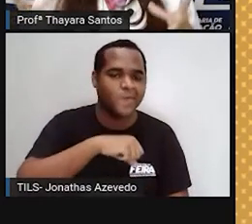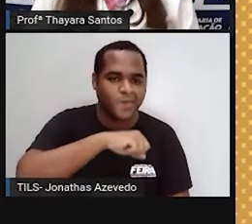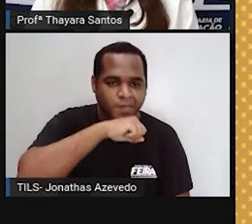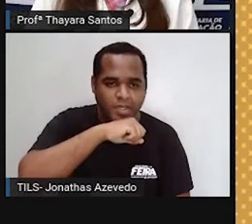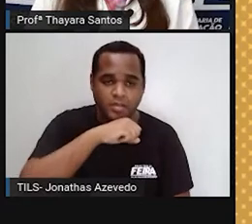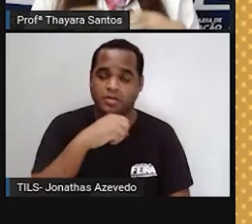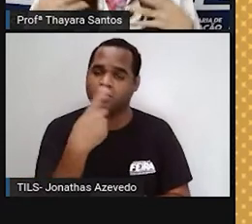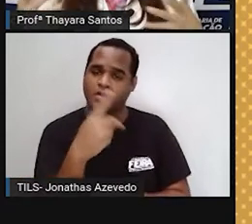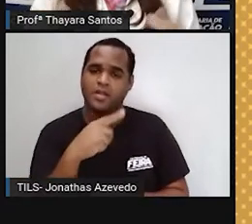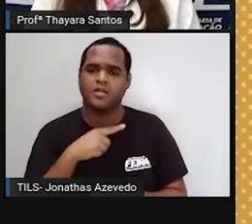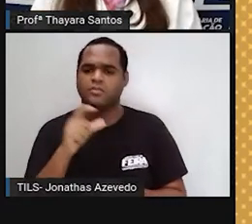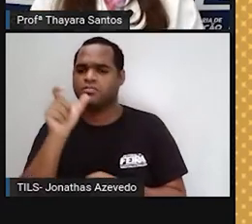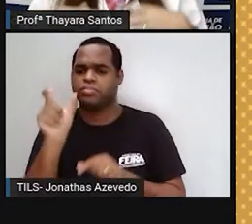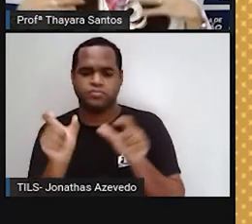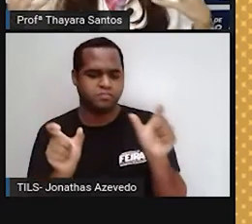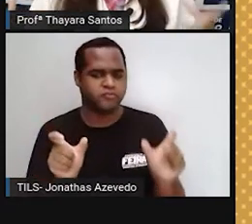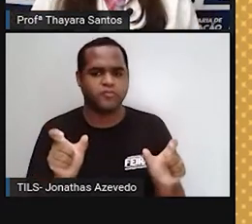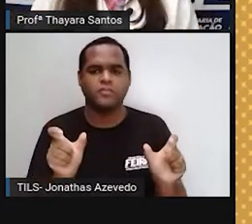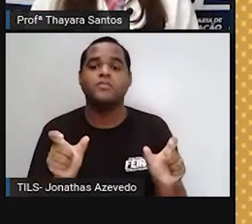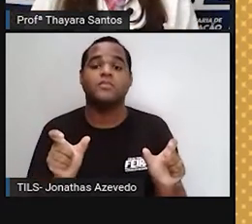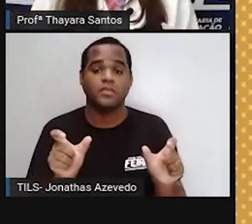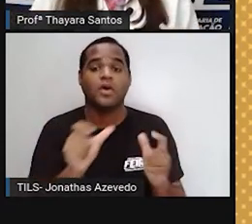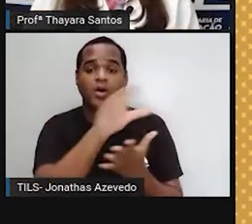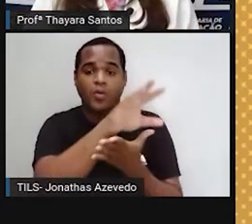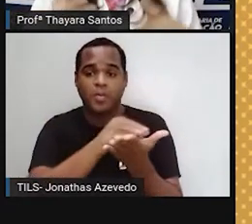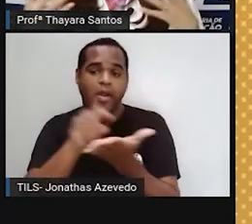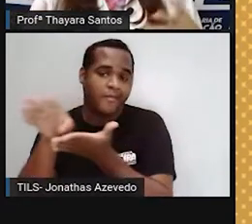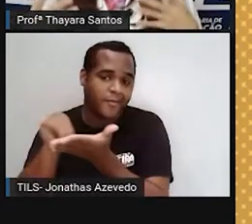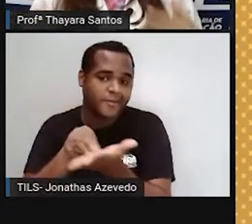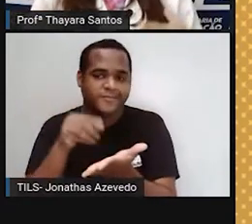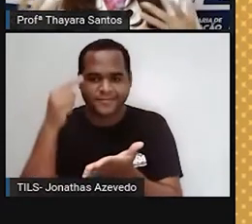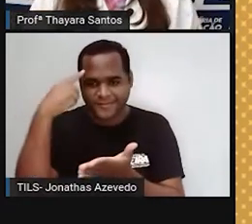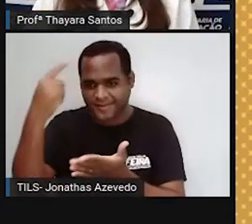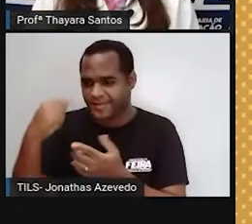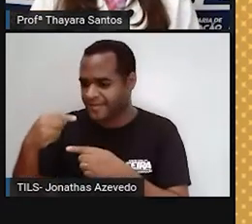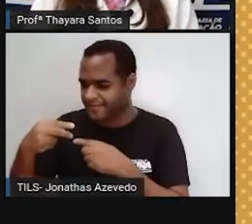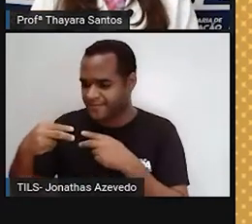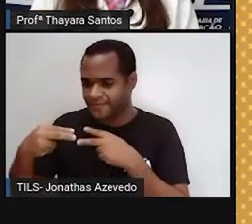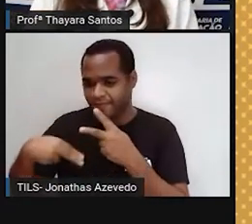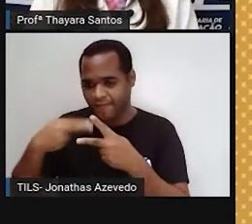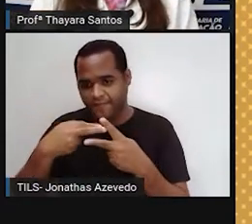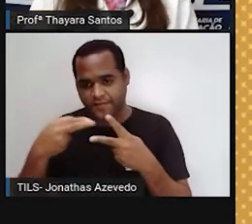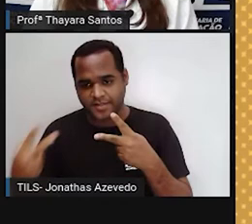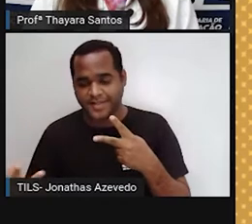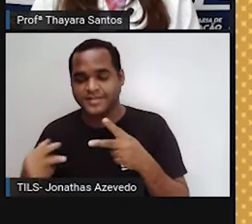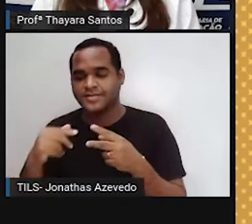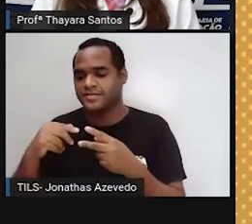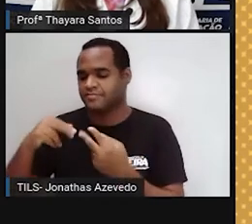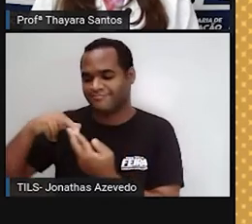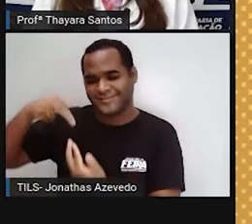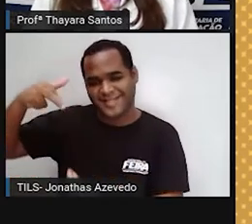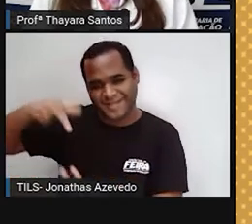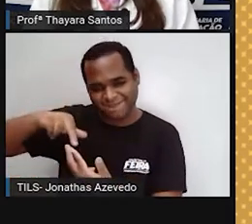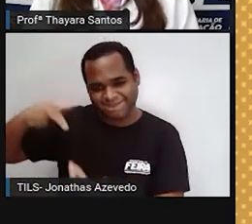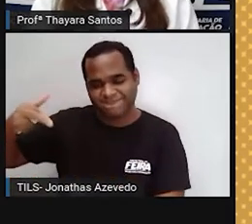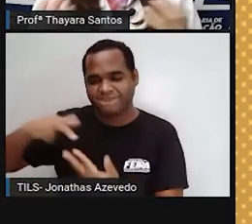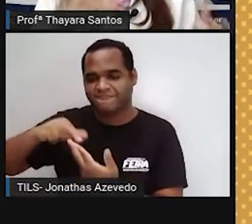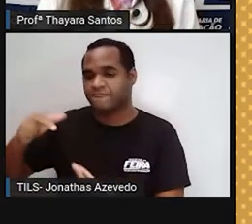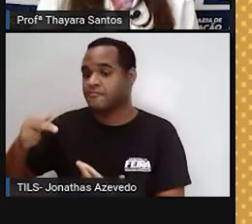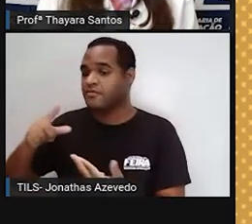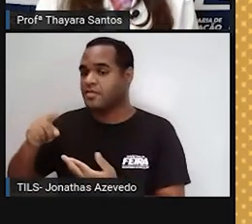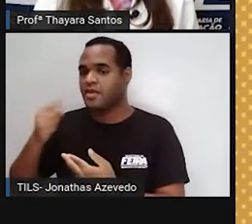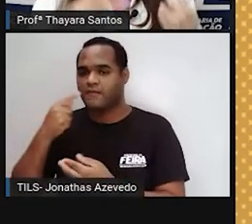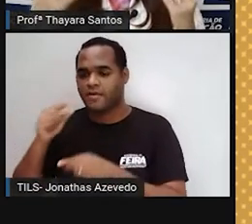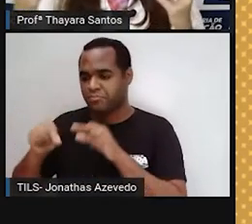Então, aqui a gente tem o que a gente chama de variabilidade genética. Essa é uma das vantagens da reprodução sexuada, porque a gente não tem mais